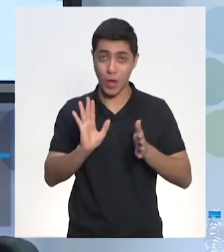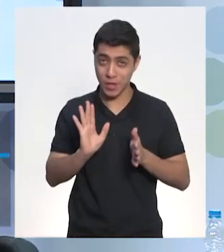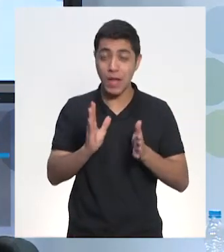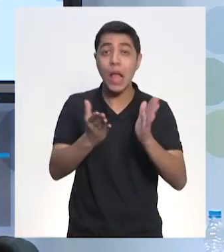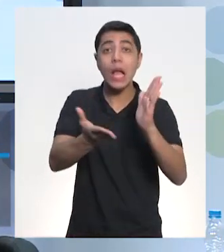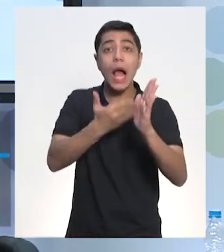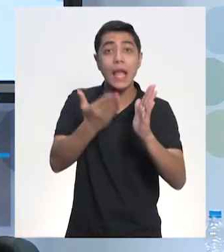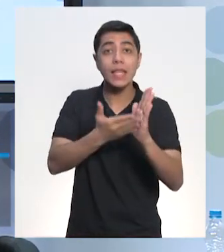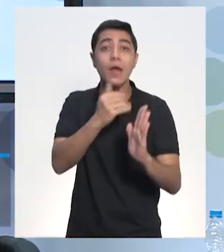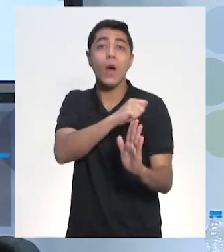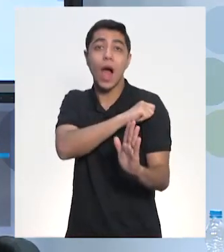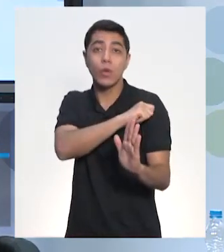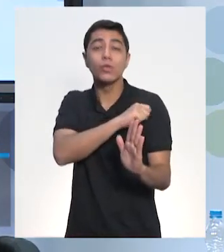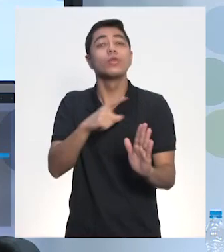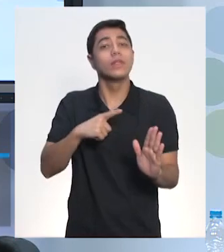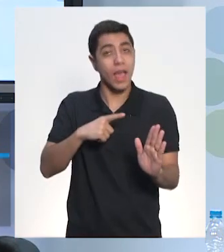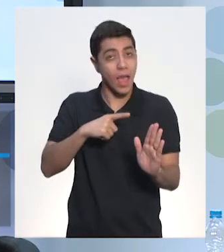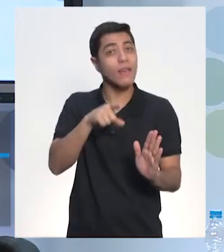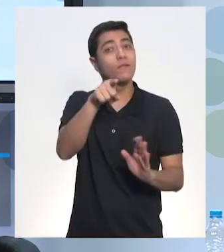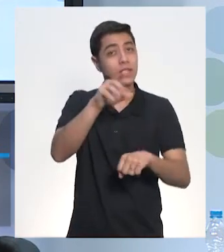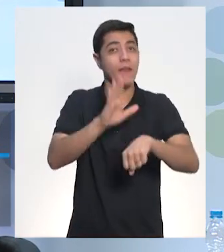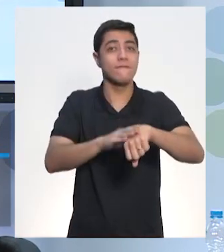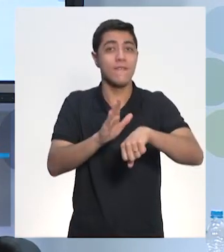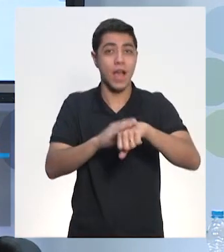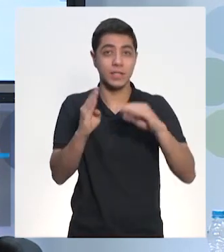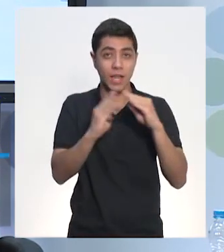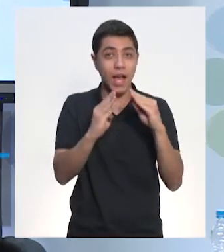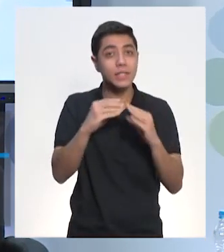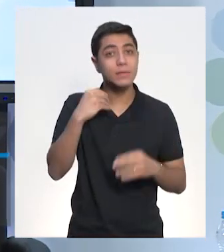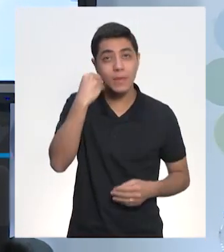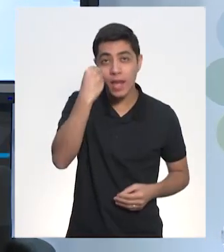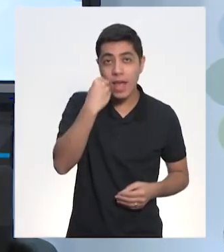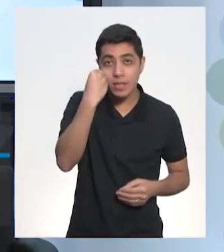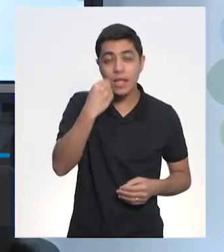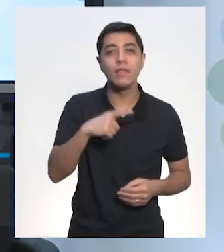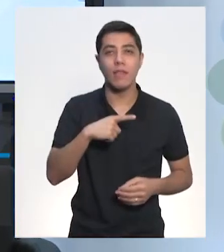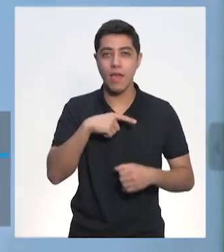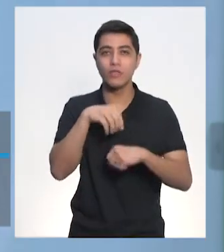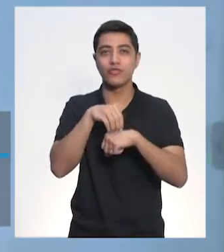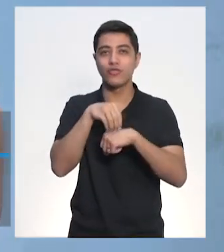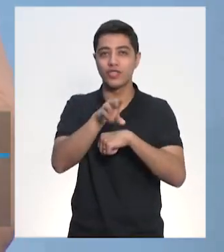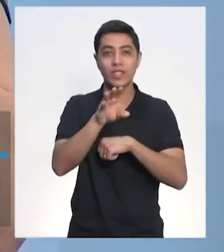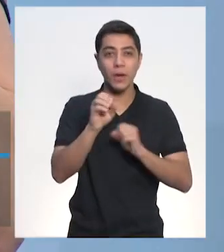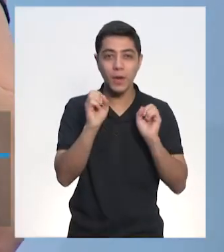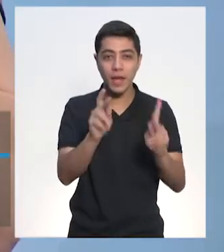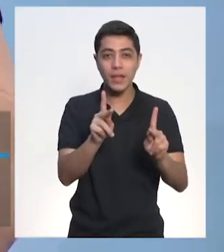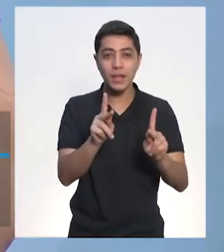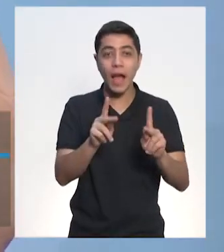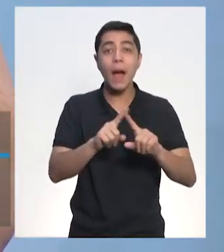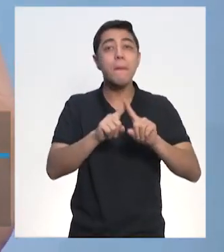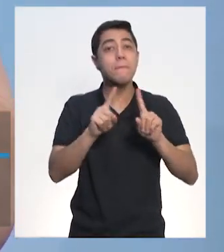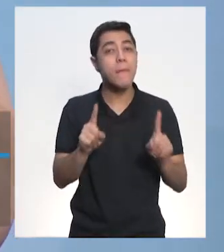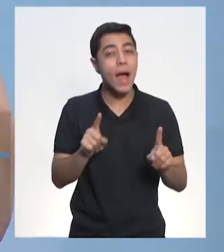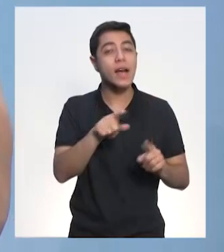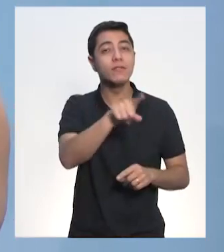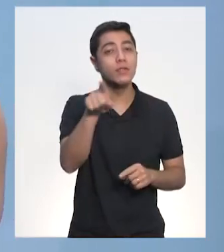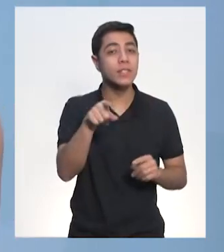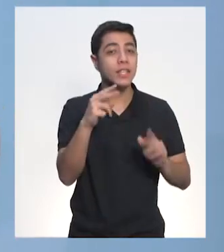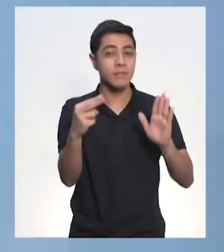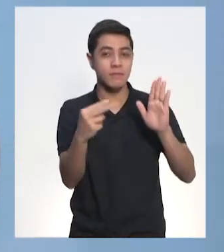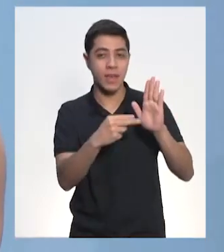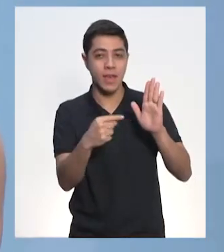de como fazer essa experiência, né? Tem aqui o passo a passo, porém vocês vão perceber uma